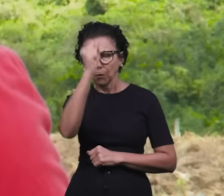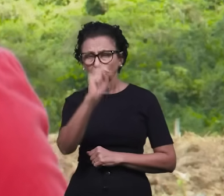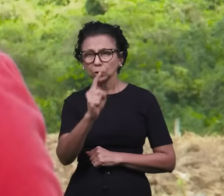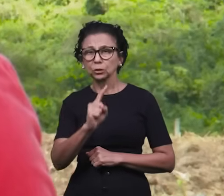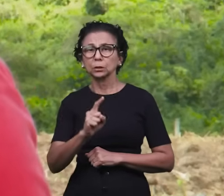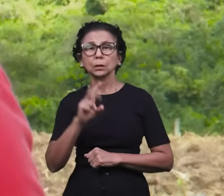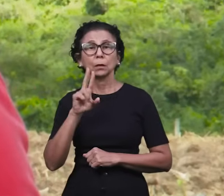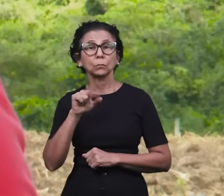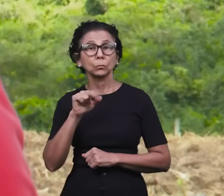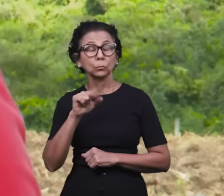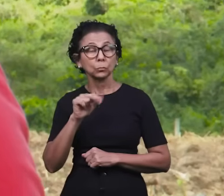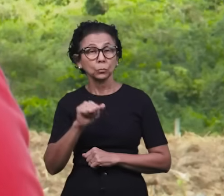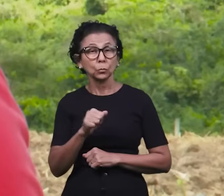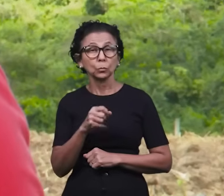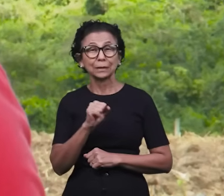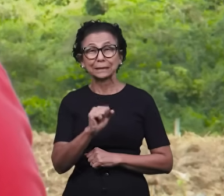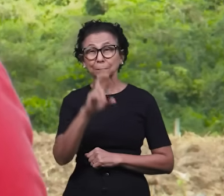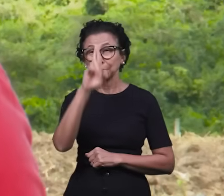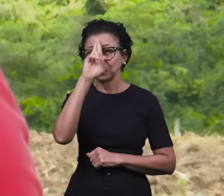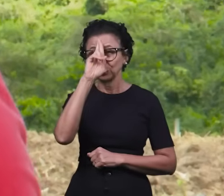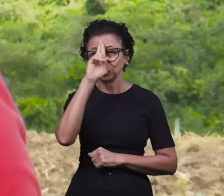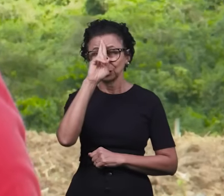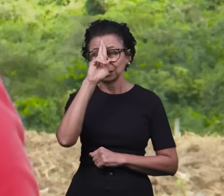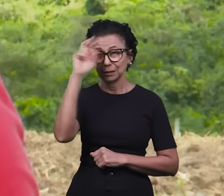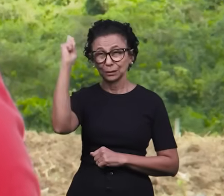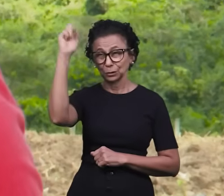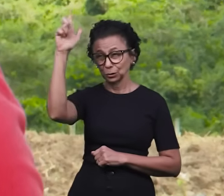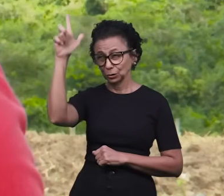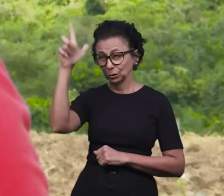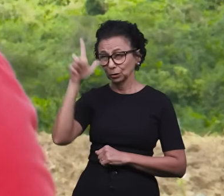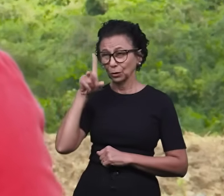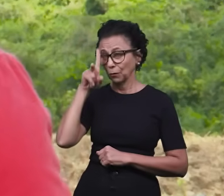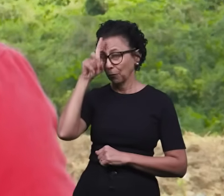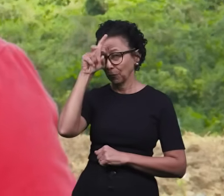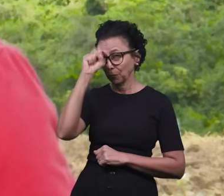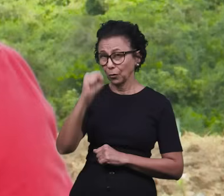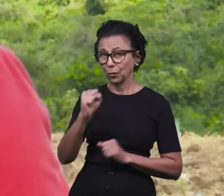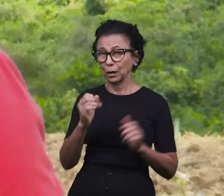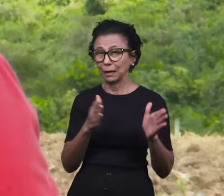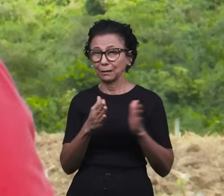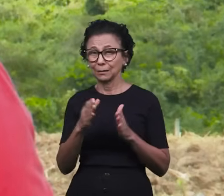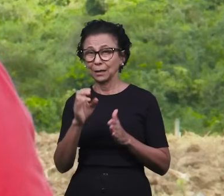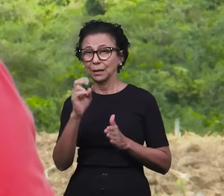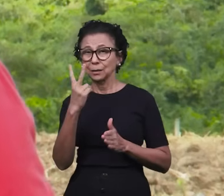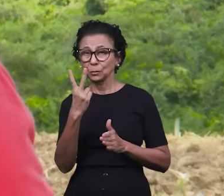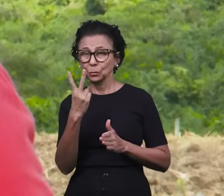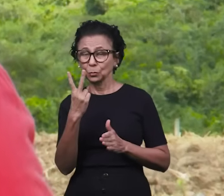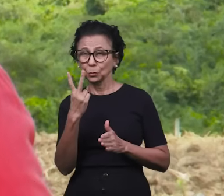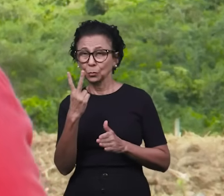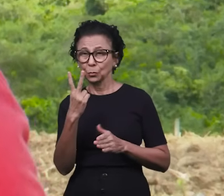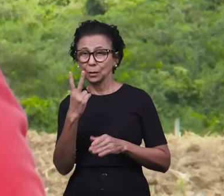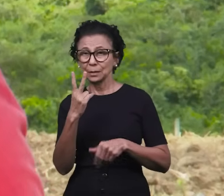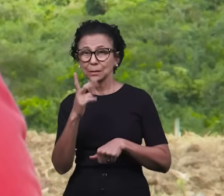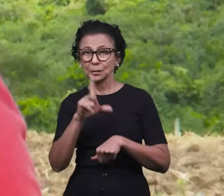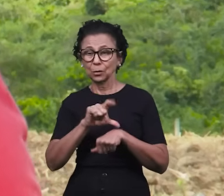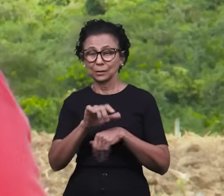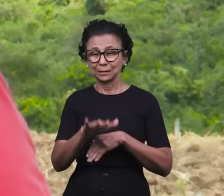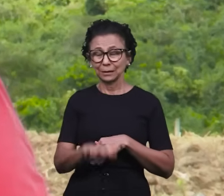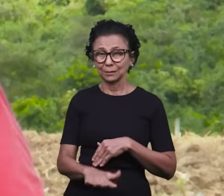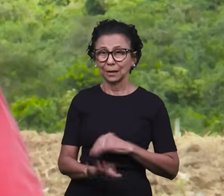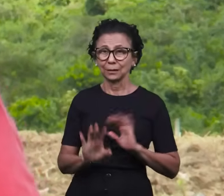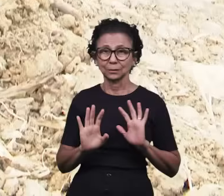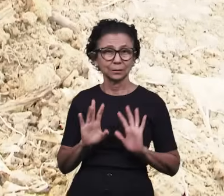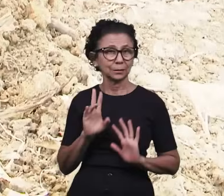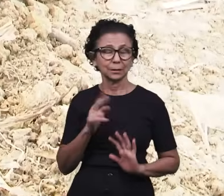Nunca fazer essa irrigação no período do sol de meio-dia a 2 horas da tarde, sempre no período pela manhã e